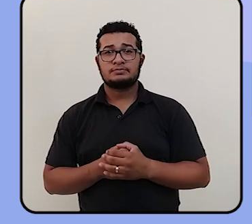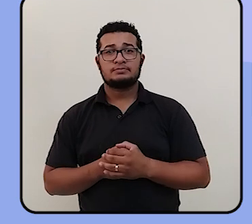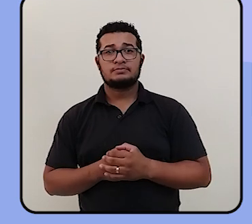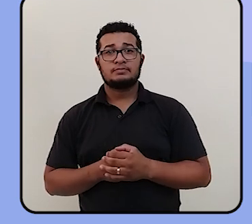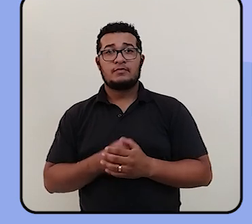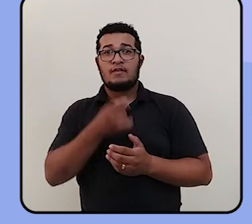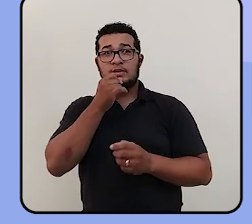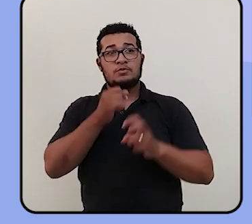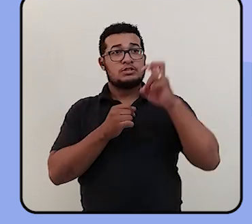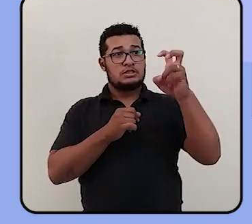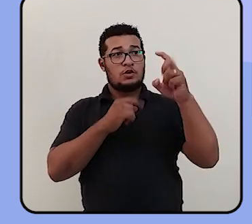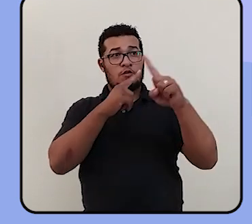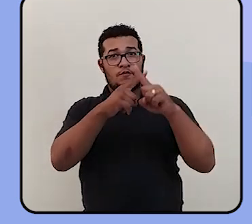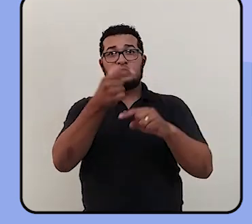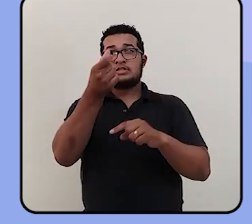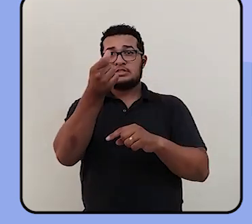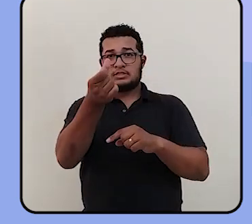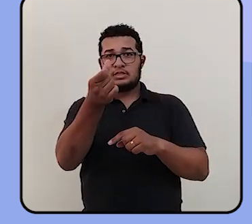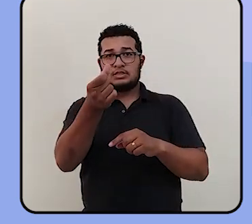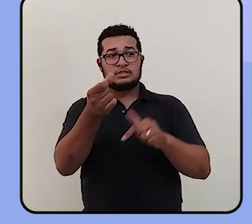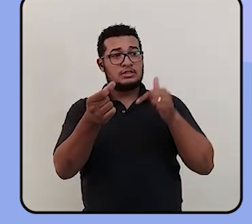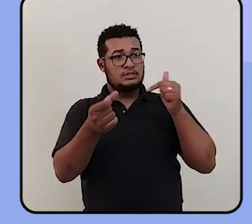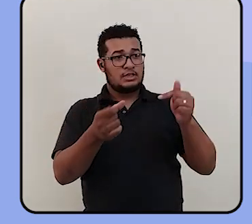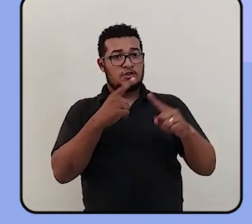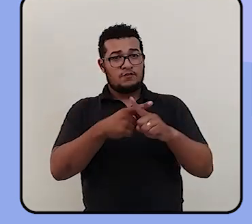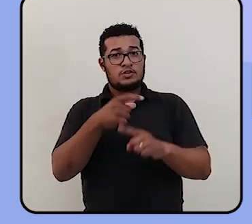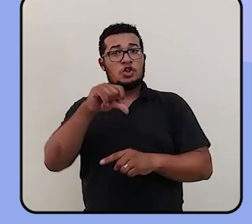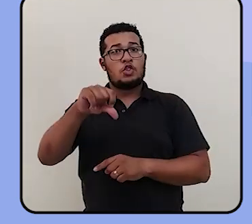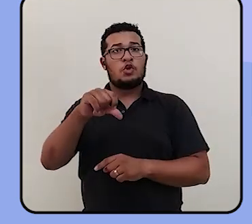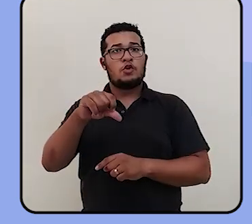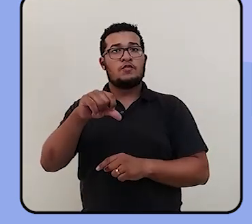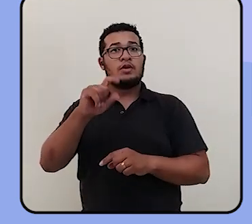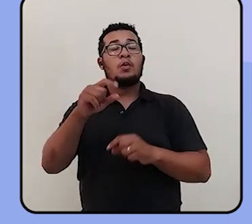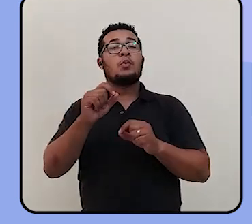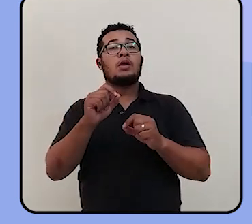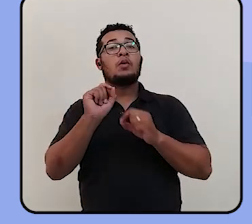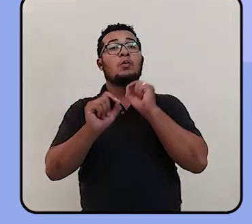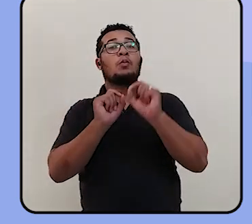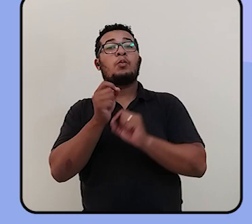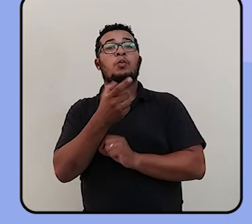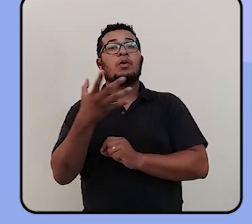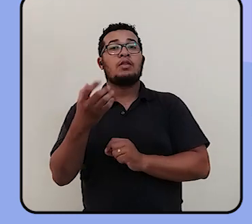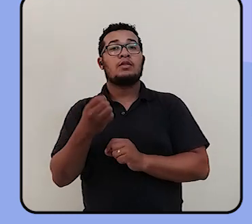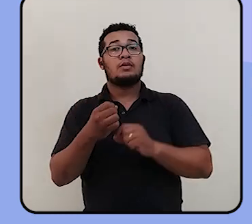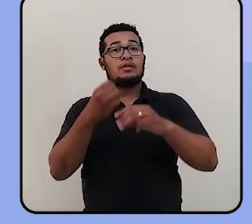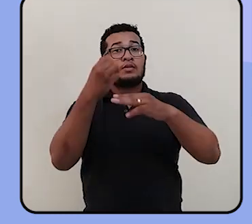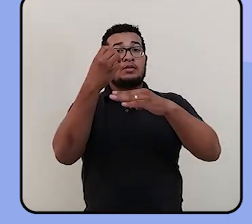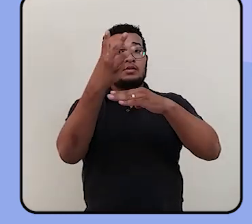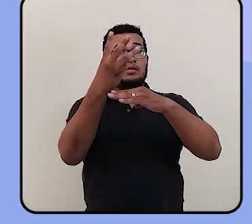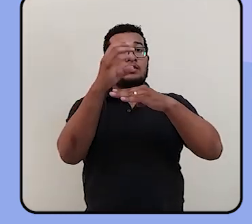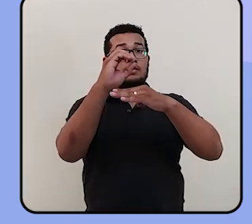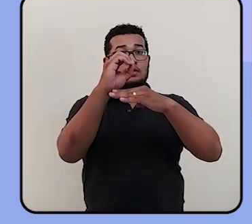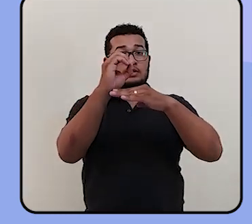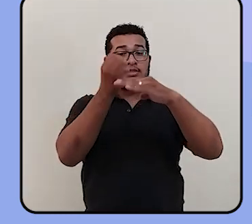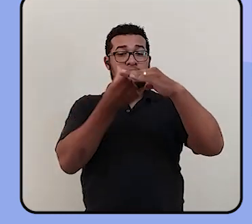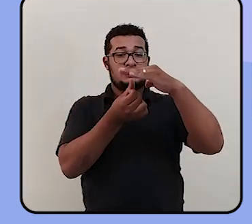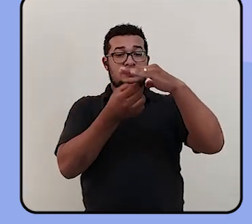de baixo. 5 vezes 6, 7 vezes 9, que vai resultar em 30